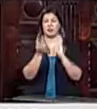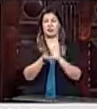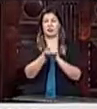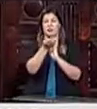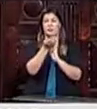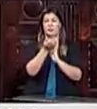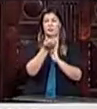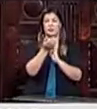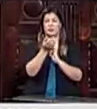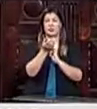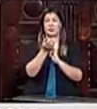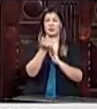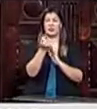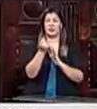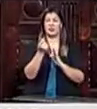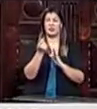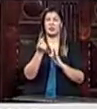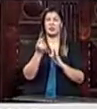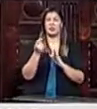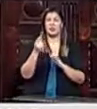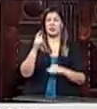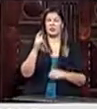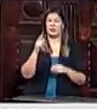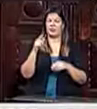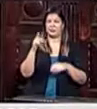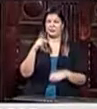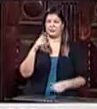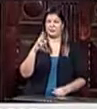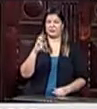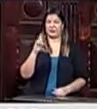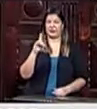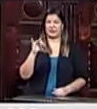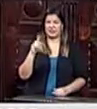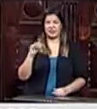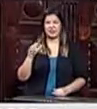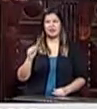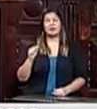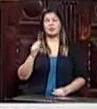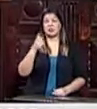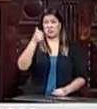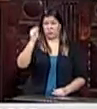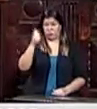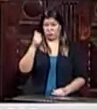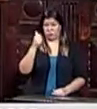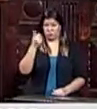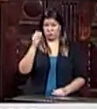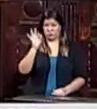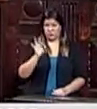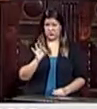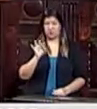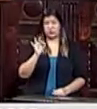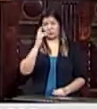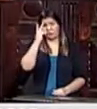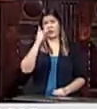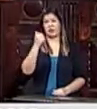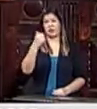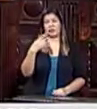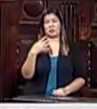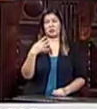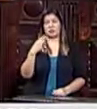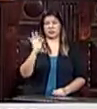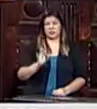a alíquota previdenciária de 11% para 14%, ou seja, quer reduzir